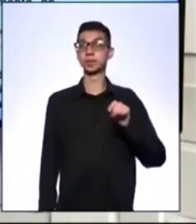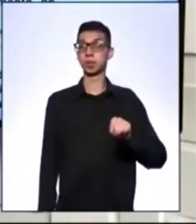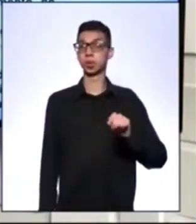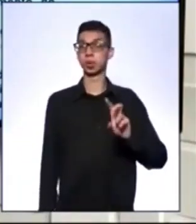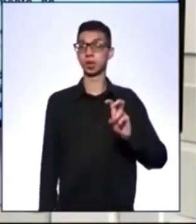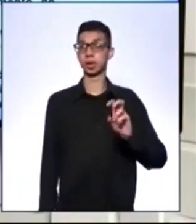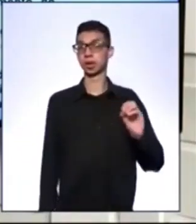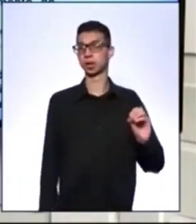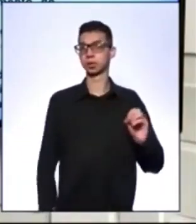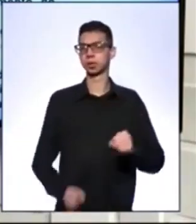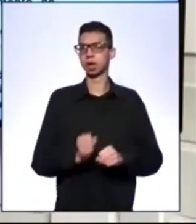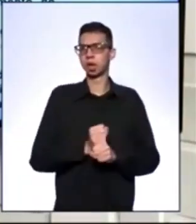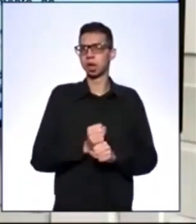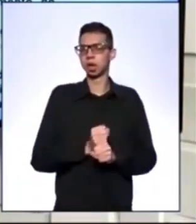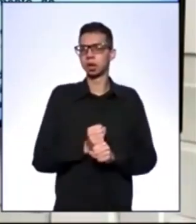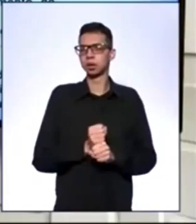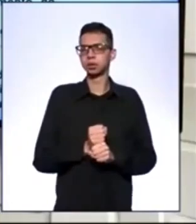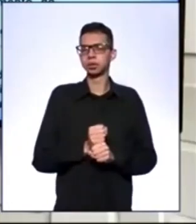anos. Ora,